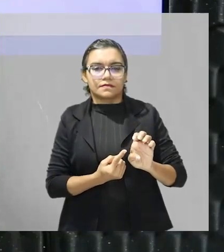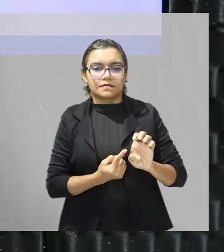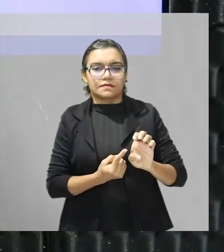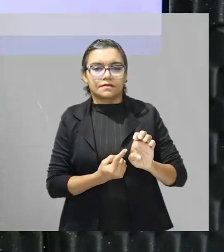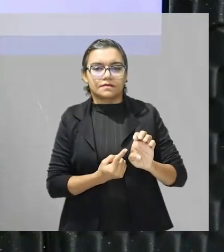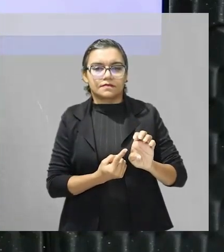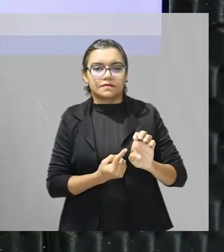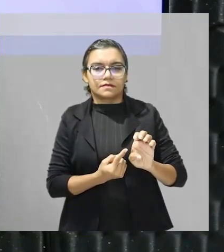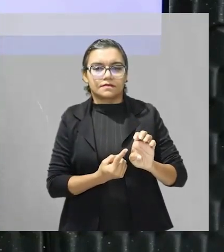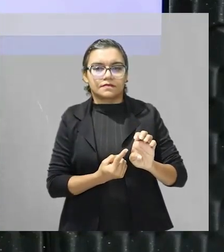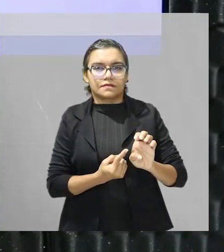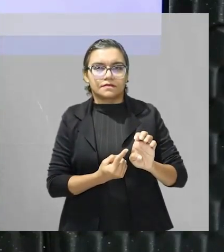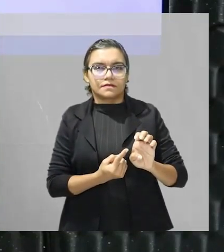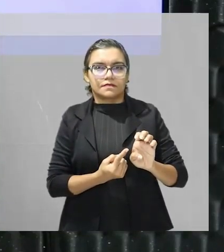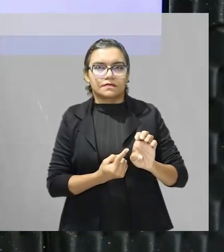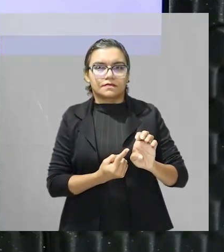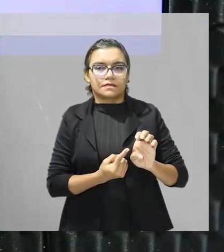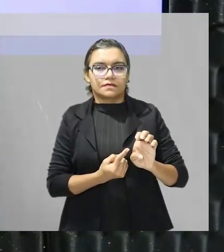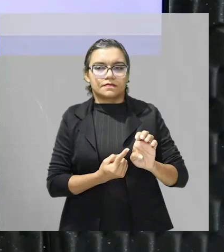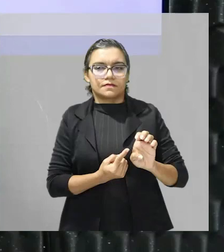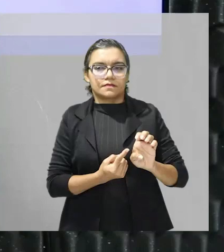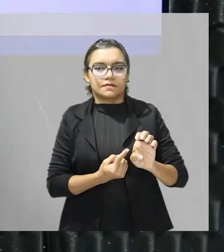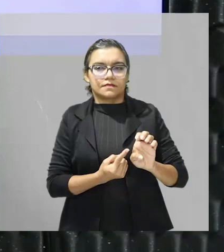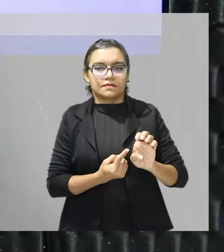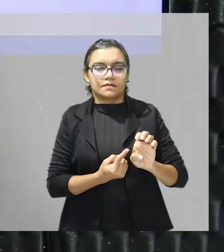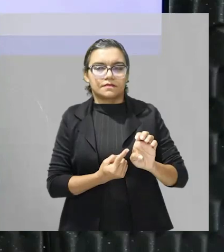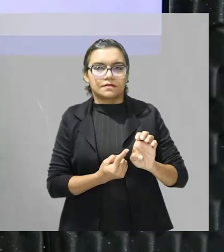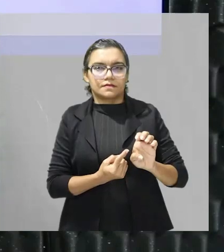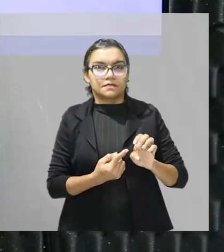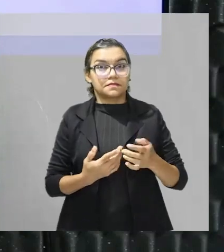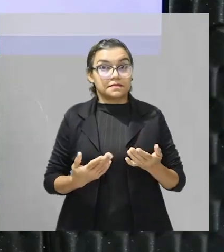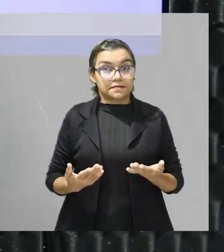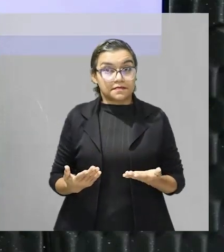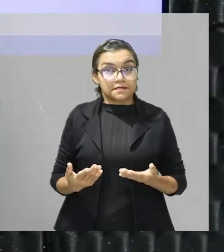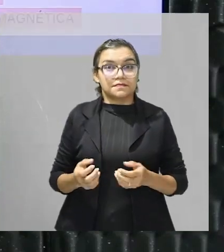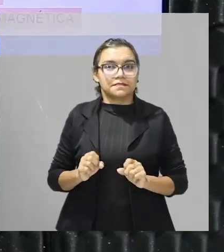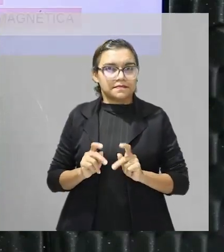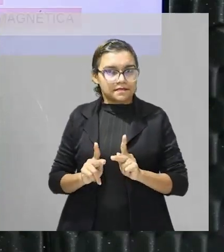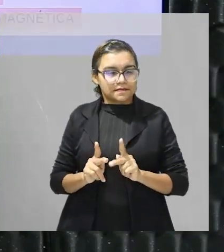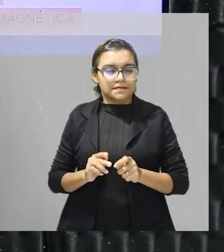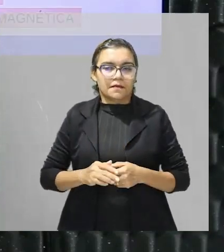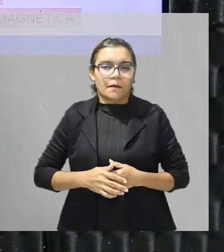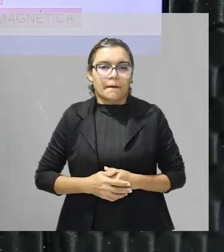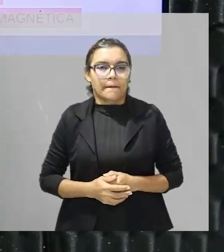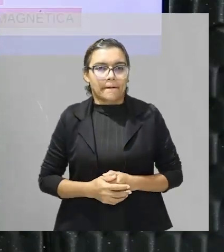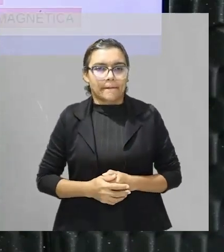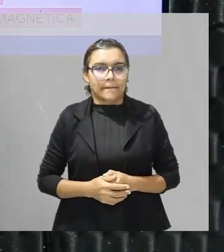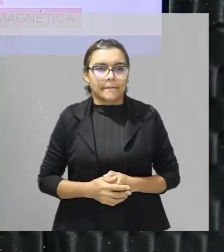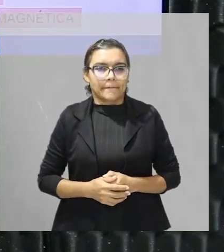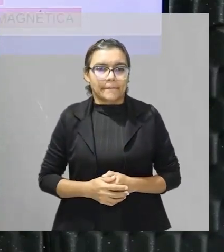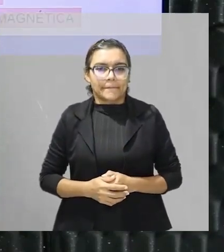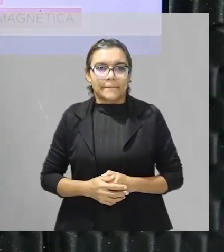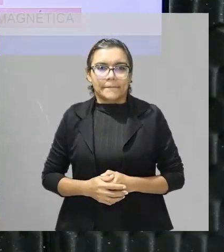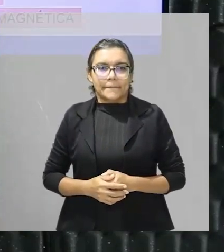citação das moléculas de proteínas com formação de luz amarela Ok turminha